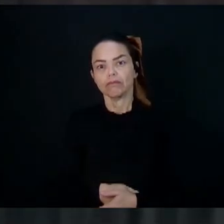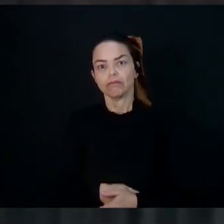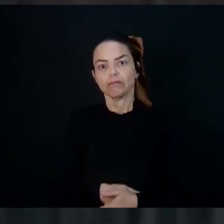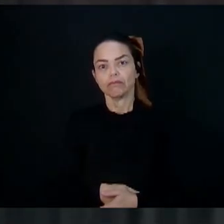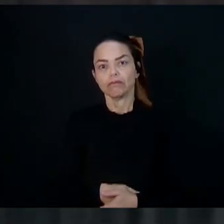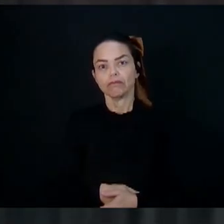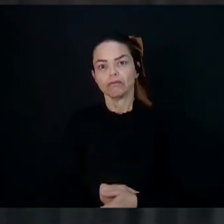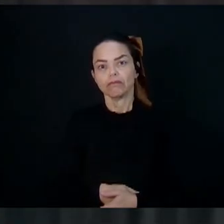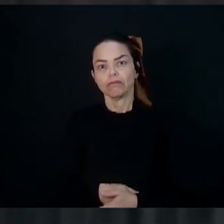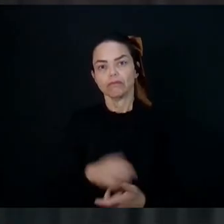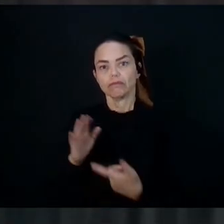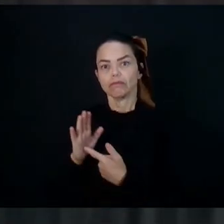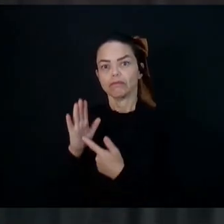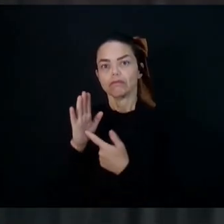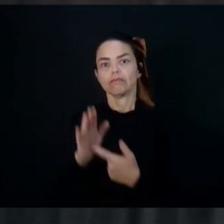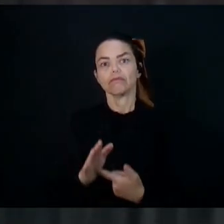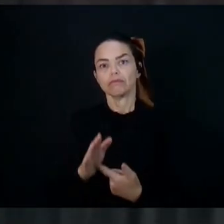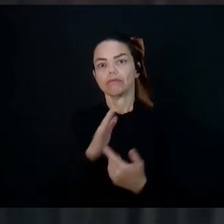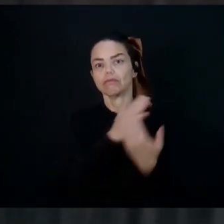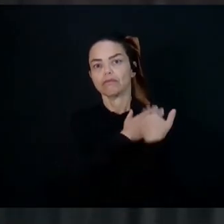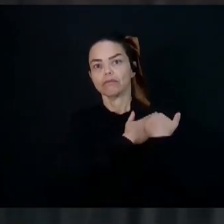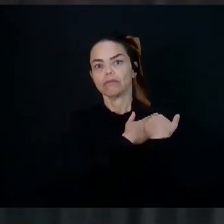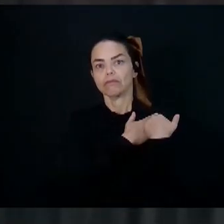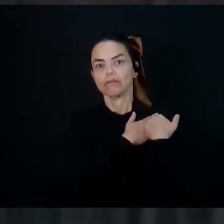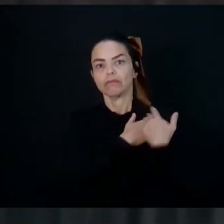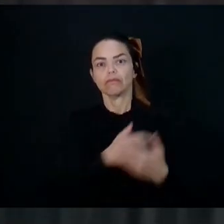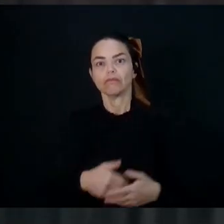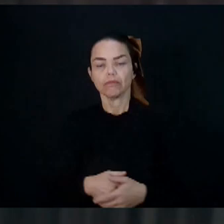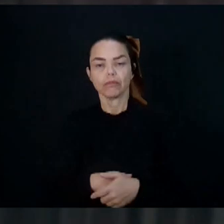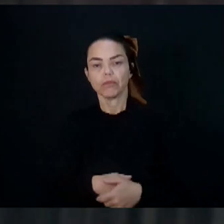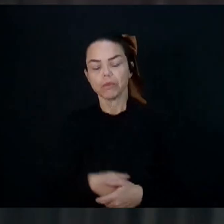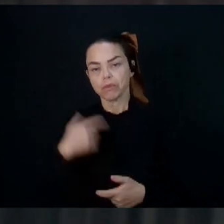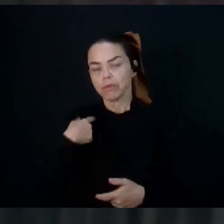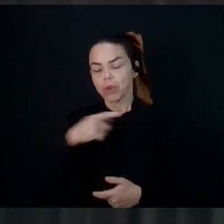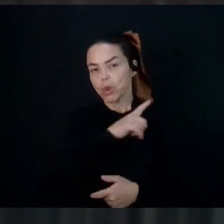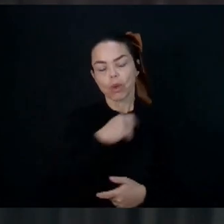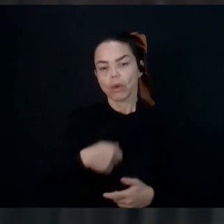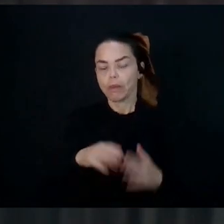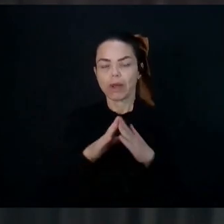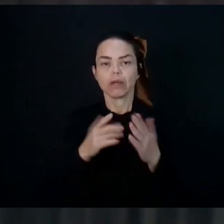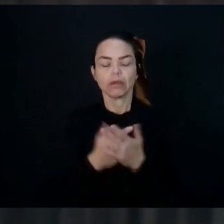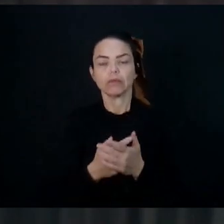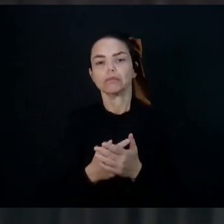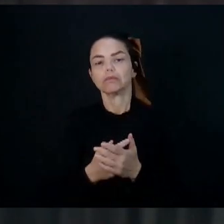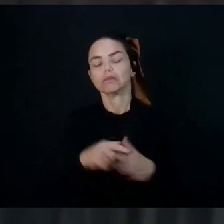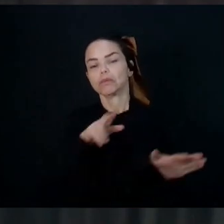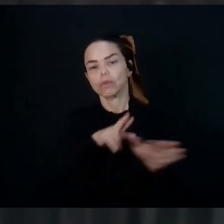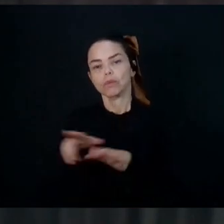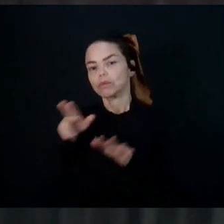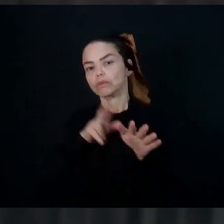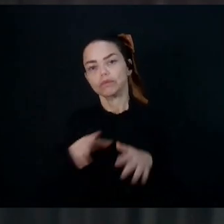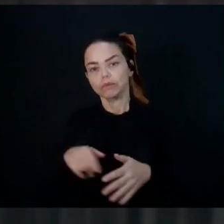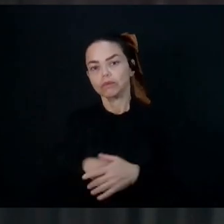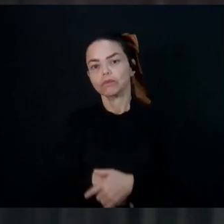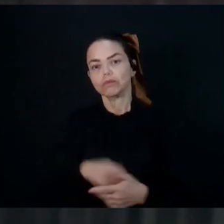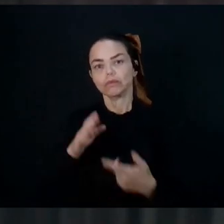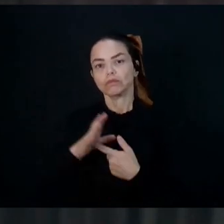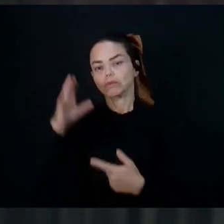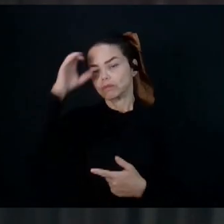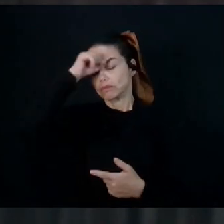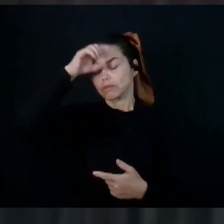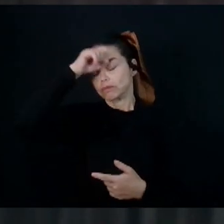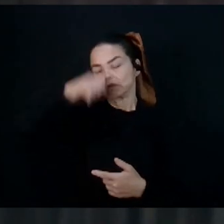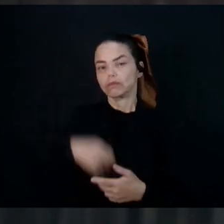Apresentar essa responsabilidade, não é simplesmente, então tá bom, não vai, aí fica assim, semanas a semanas, é aprender e ensinar também os